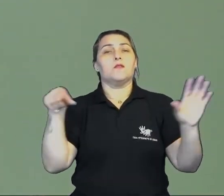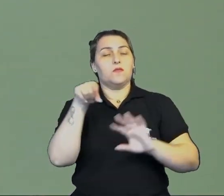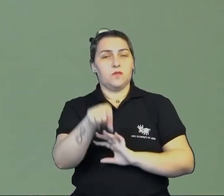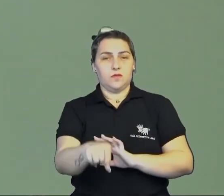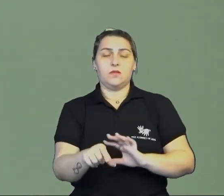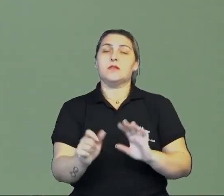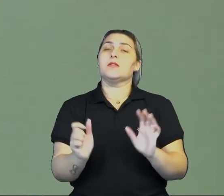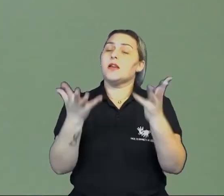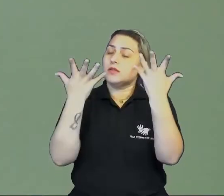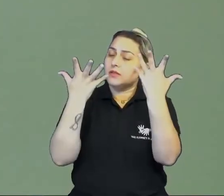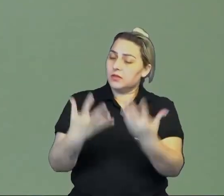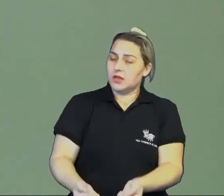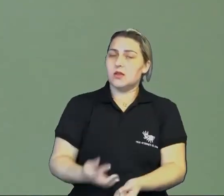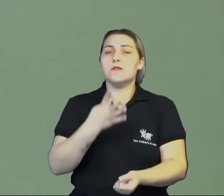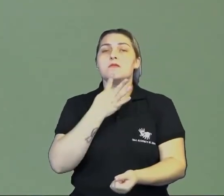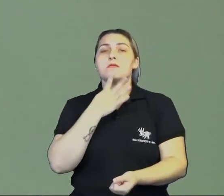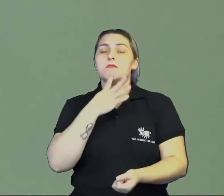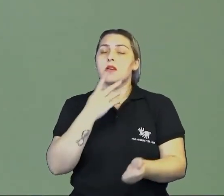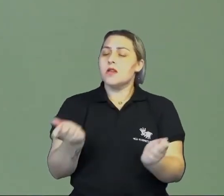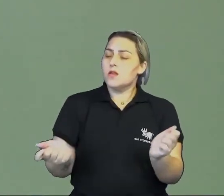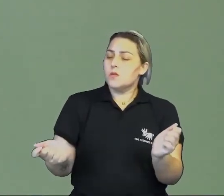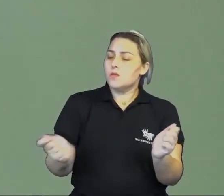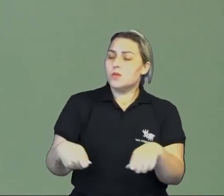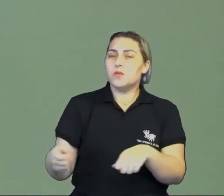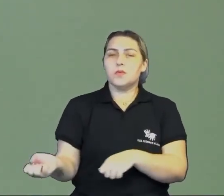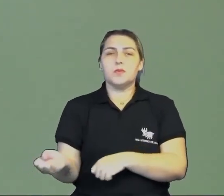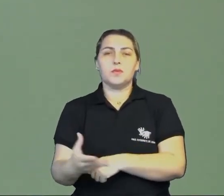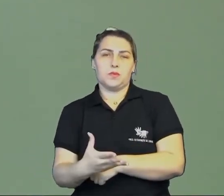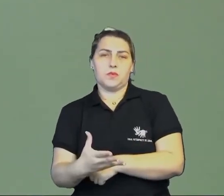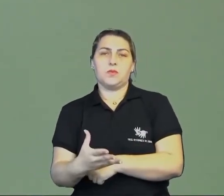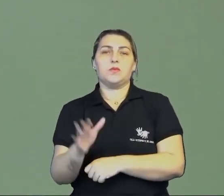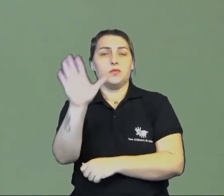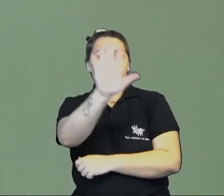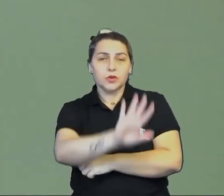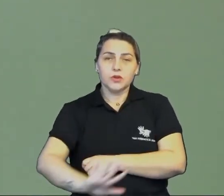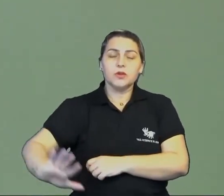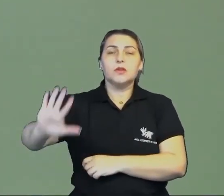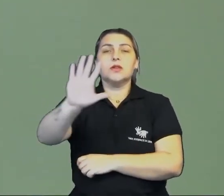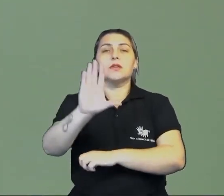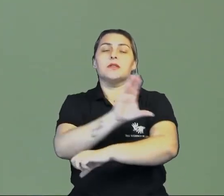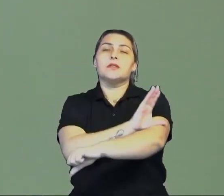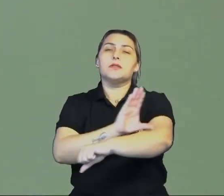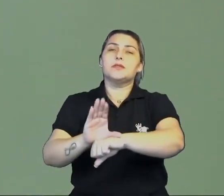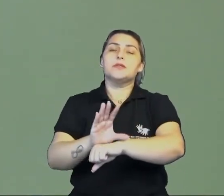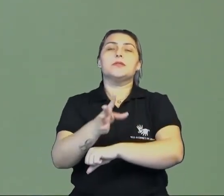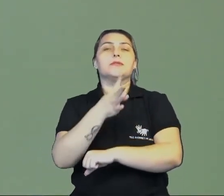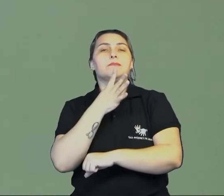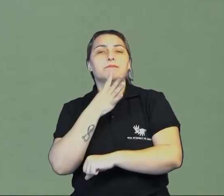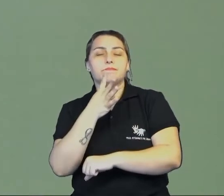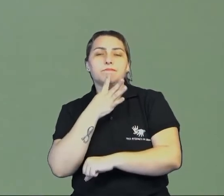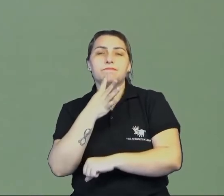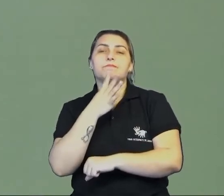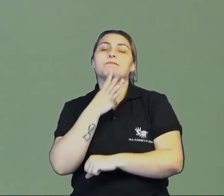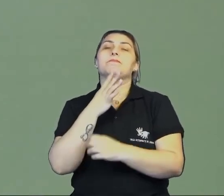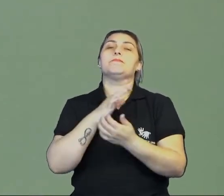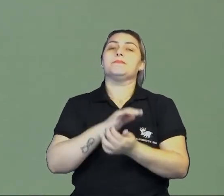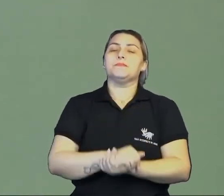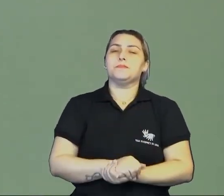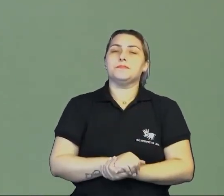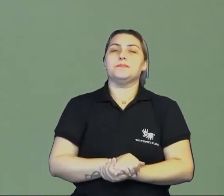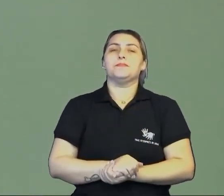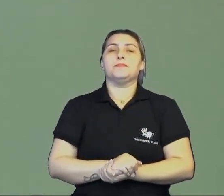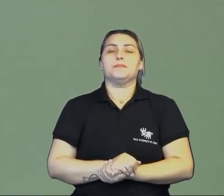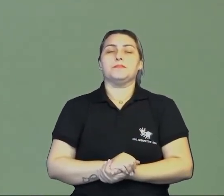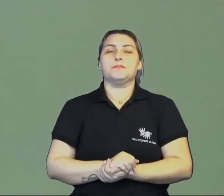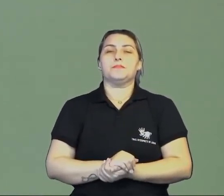você se permita a conhecer novas possibilidades. Então, de forma geral, a cultura é um conhecimento e esse conhecimento,